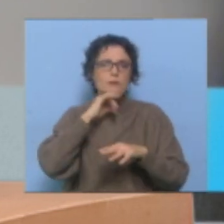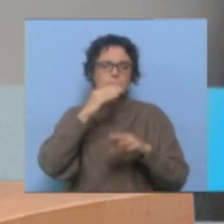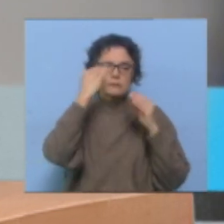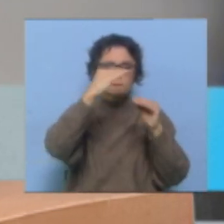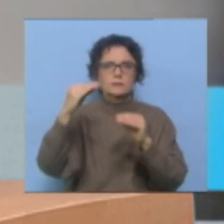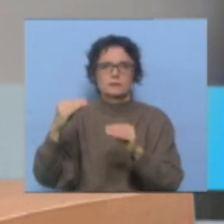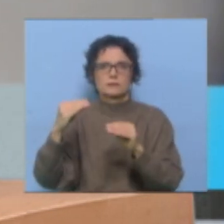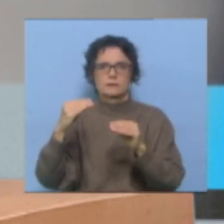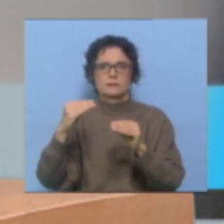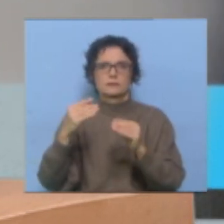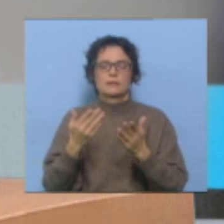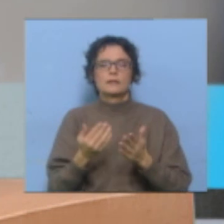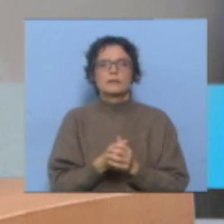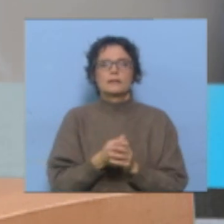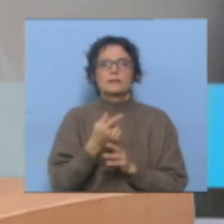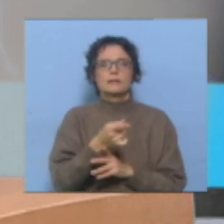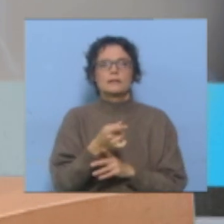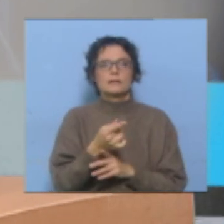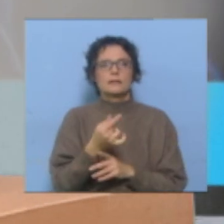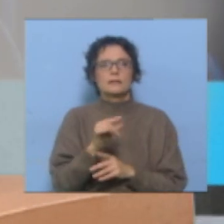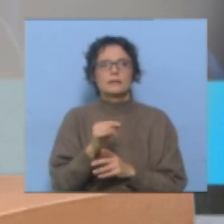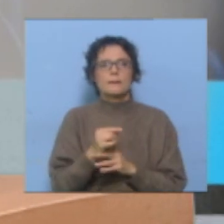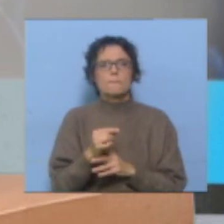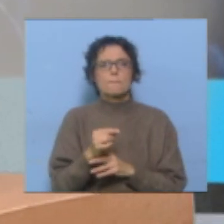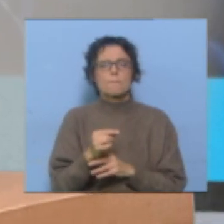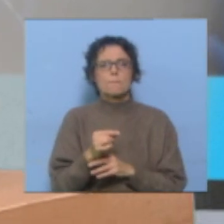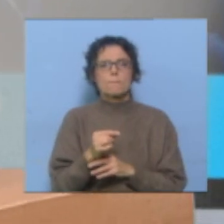que já sabemos que talvez,